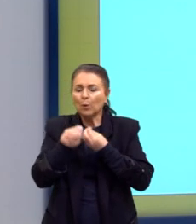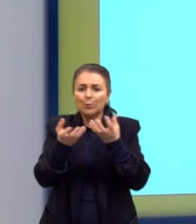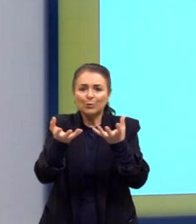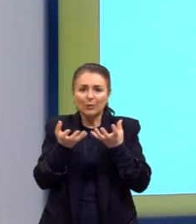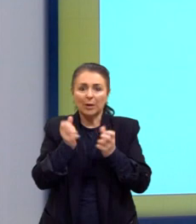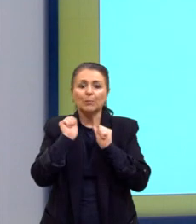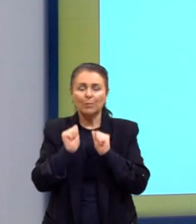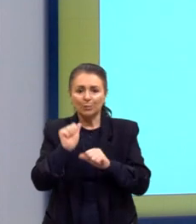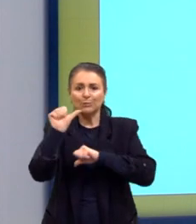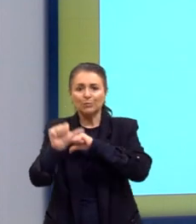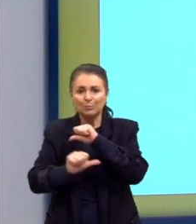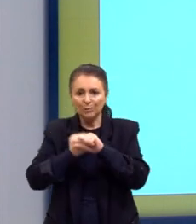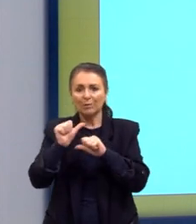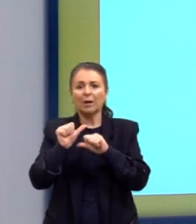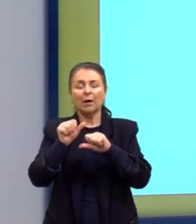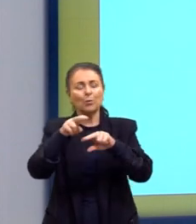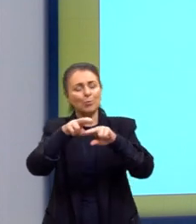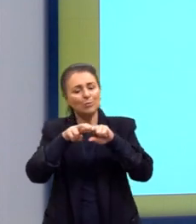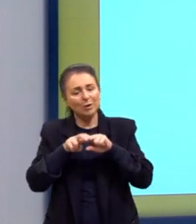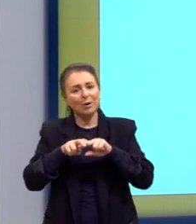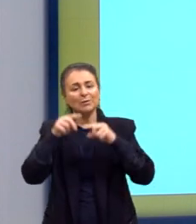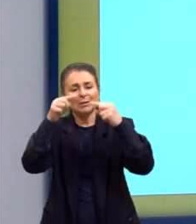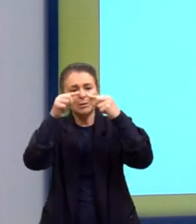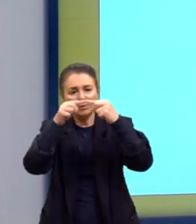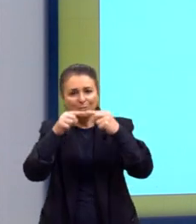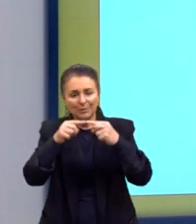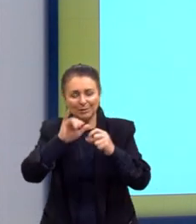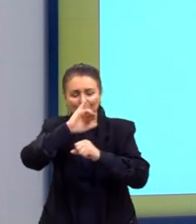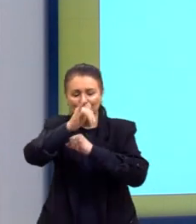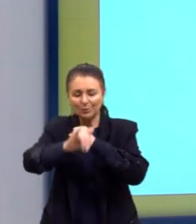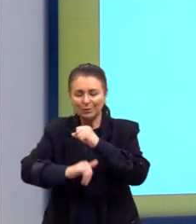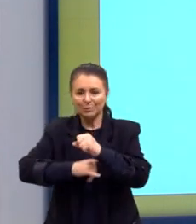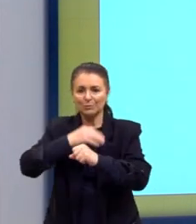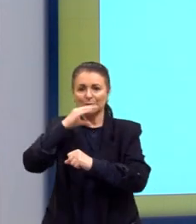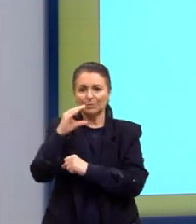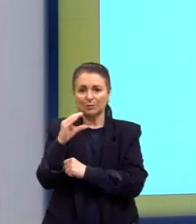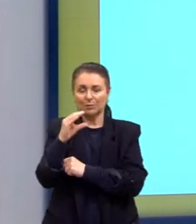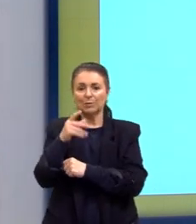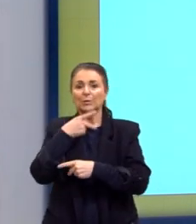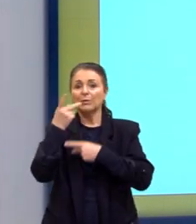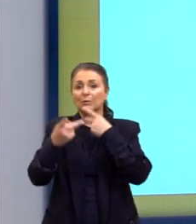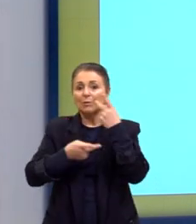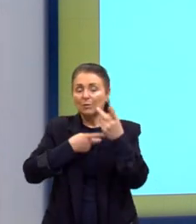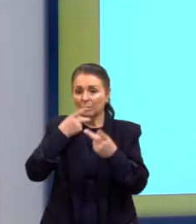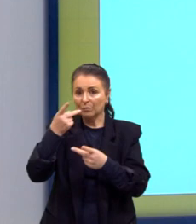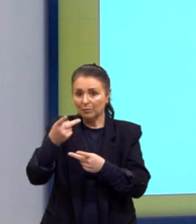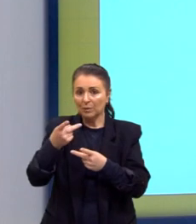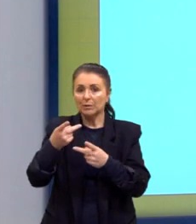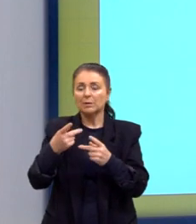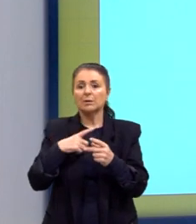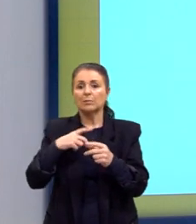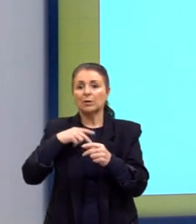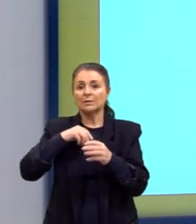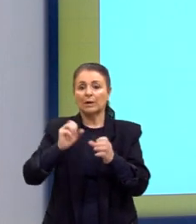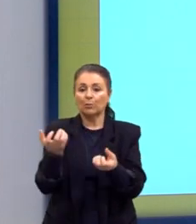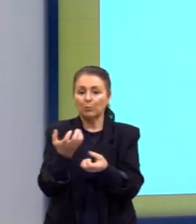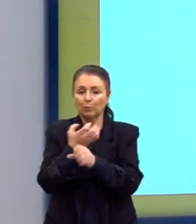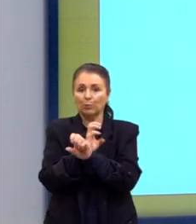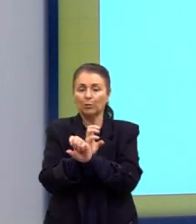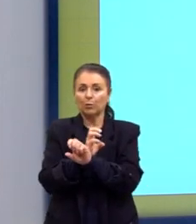alteradas através da um dos átomos de carbono como eu falei as matérias podem ser de origem fósseis